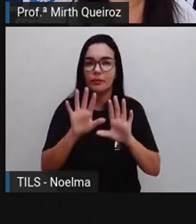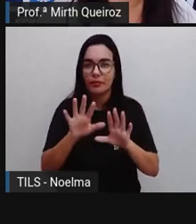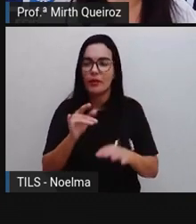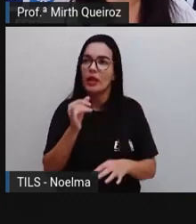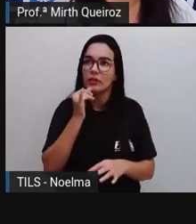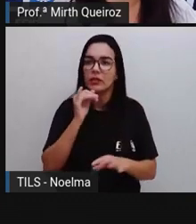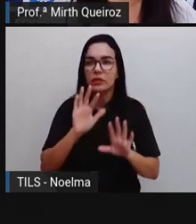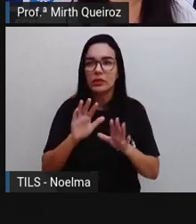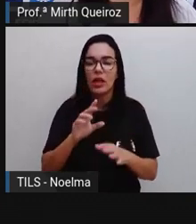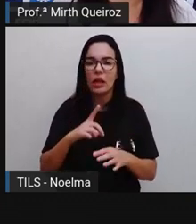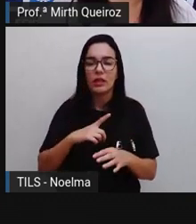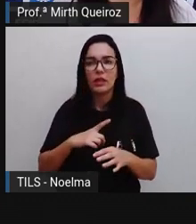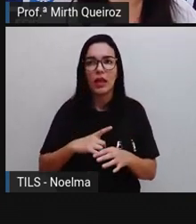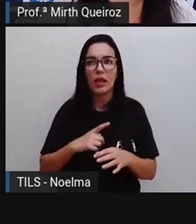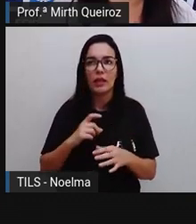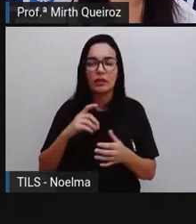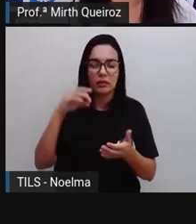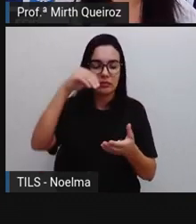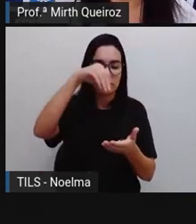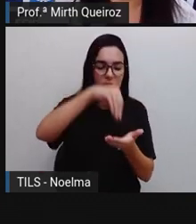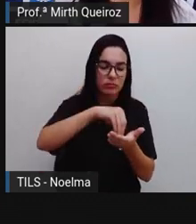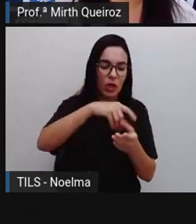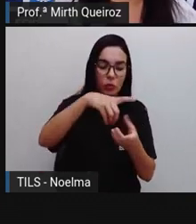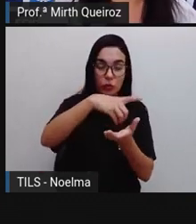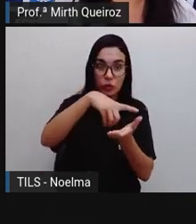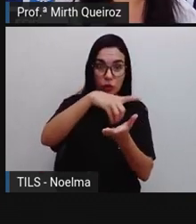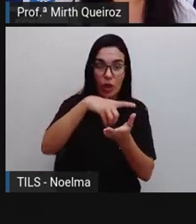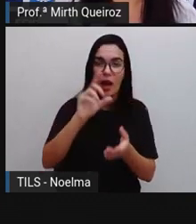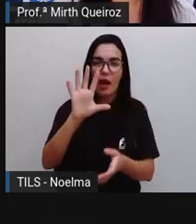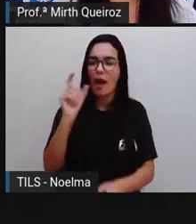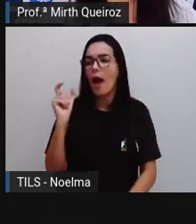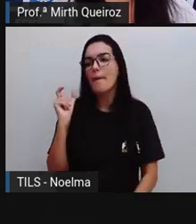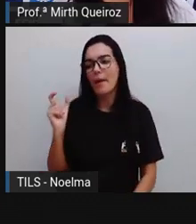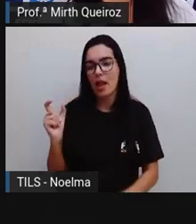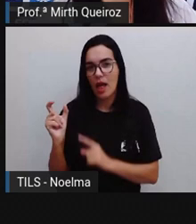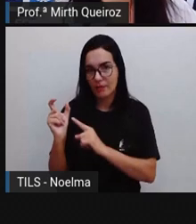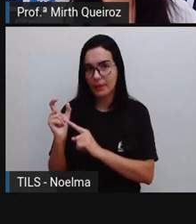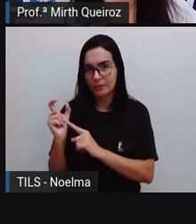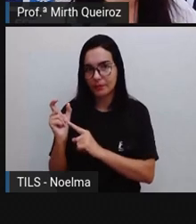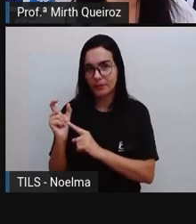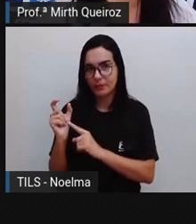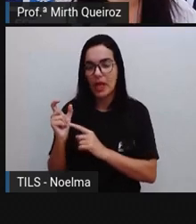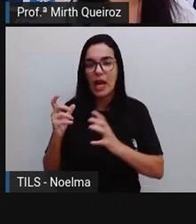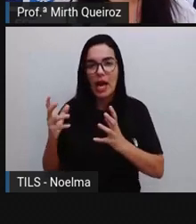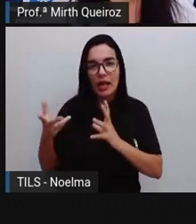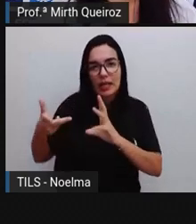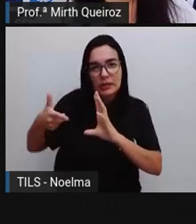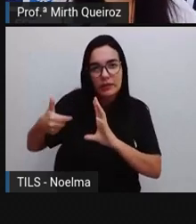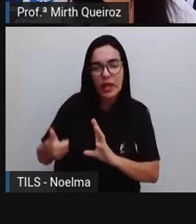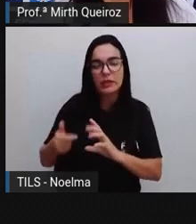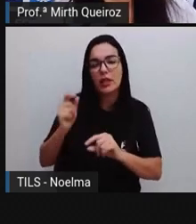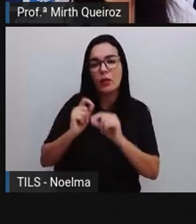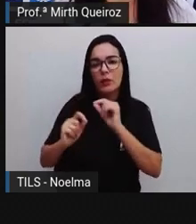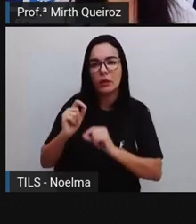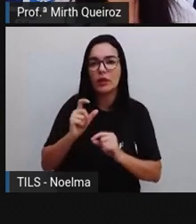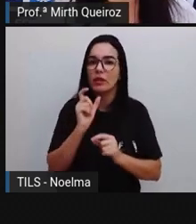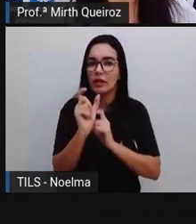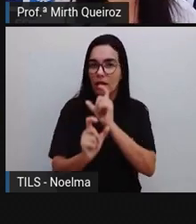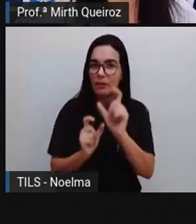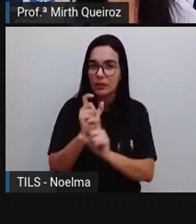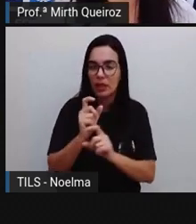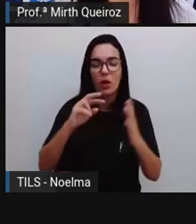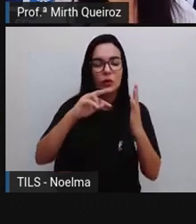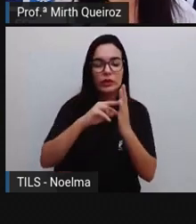ali no dicionário, né, a palavra, a sua classificação gramatical, o significado